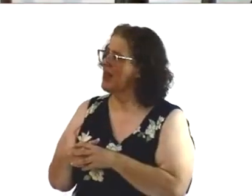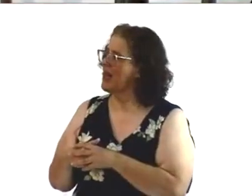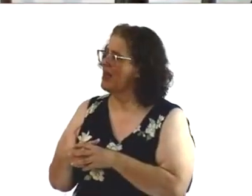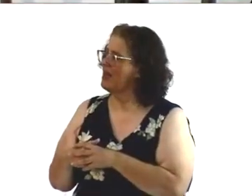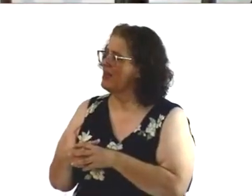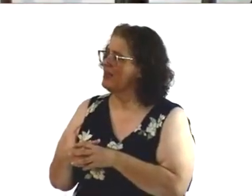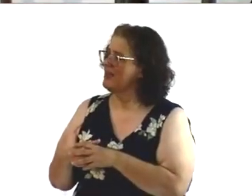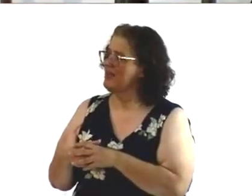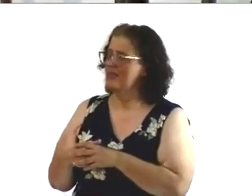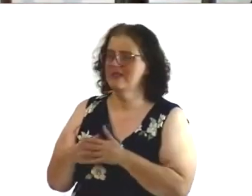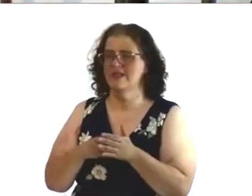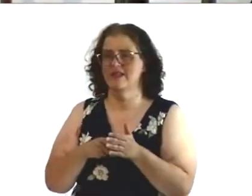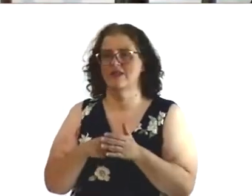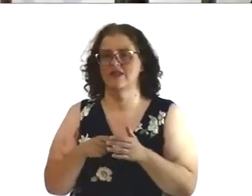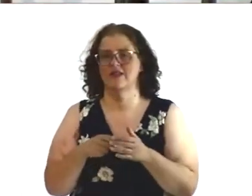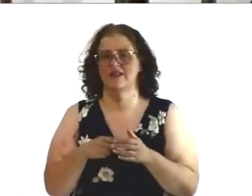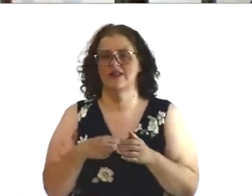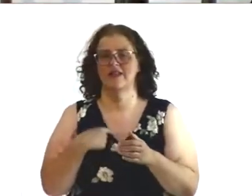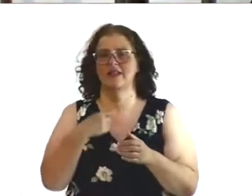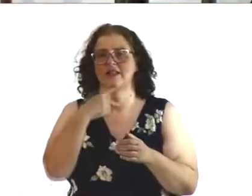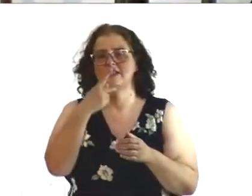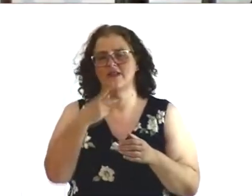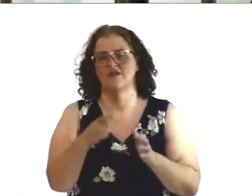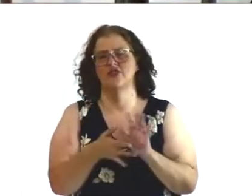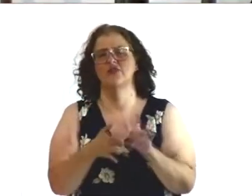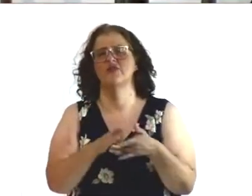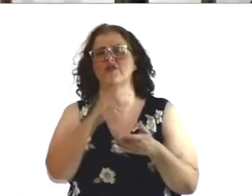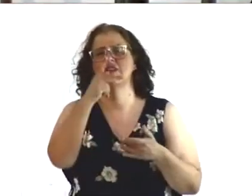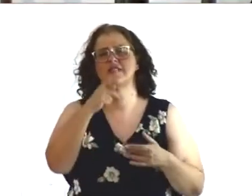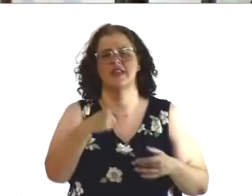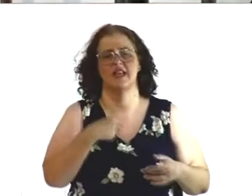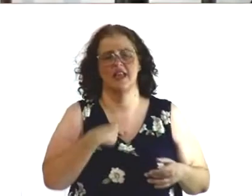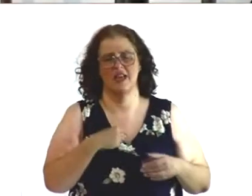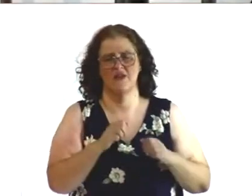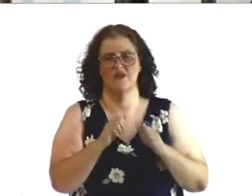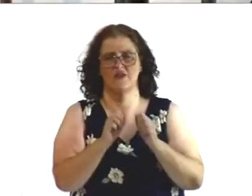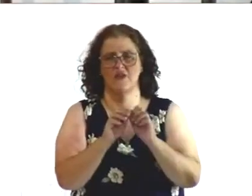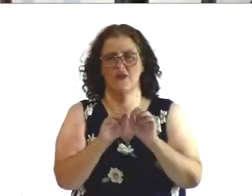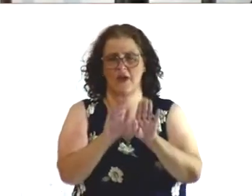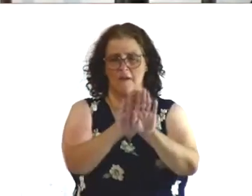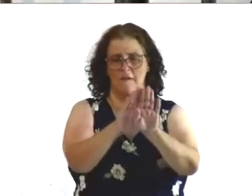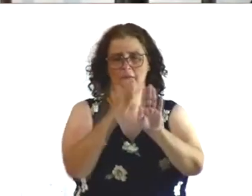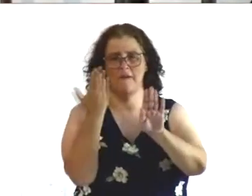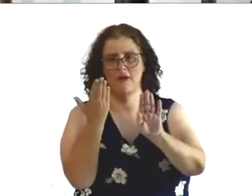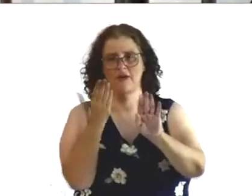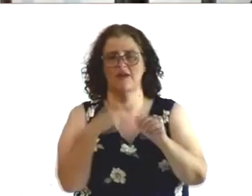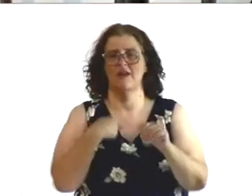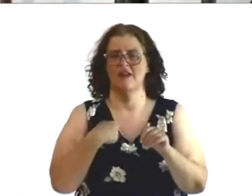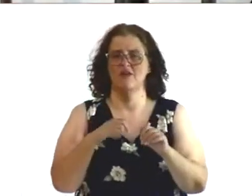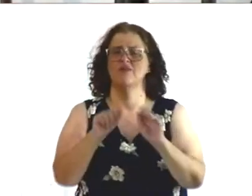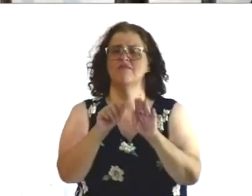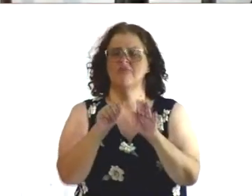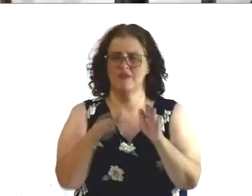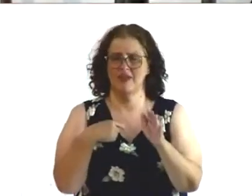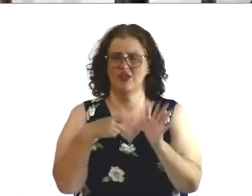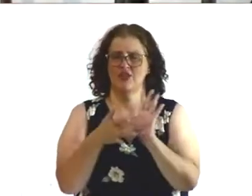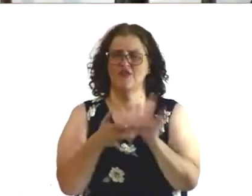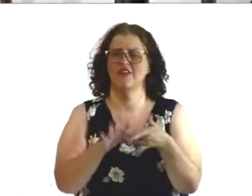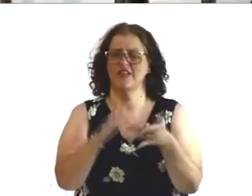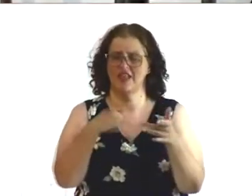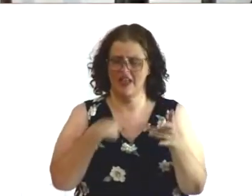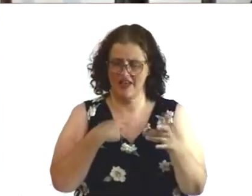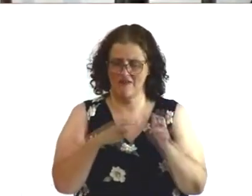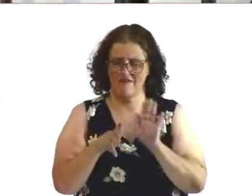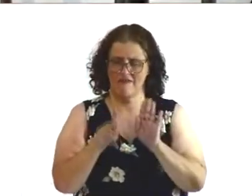porta, eu sou a água, eu sou o pão. Se você não comer deste pão, você morre. Se você não beber desta água, você